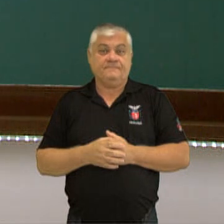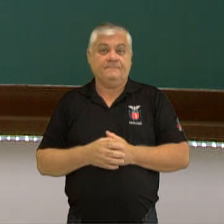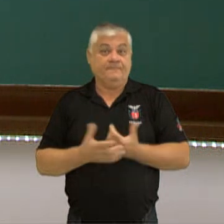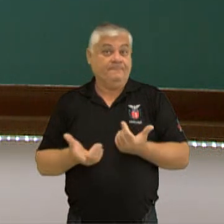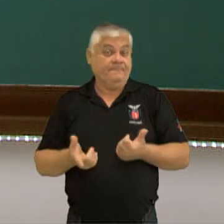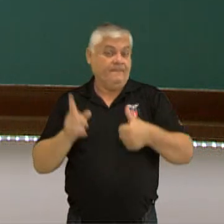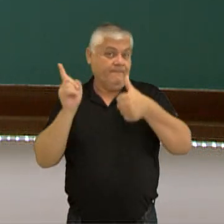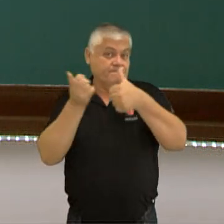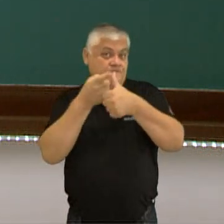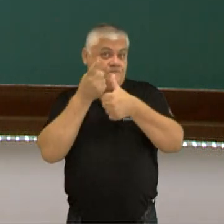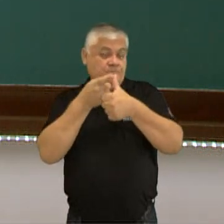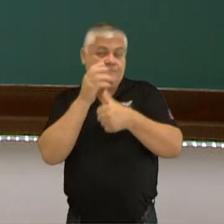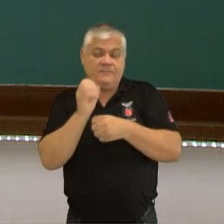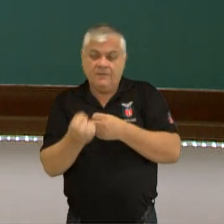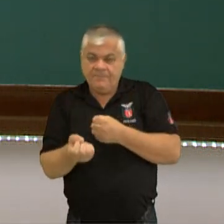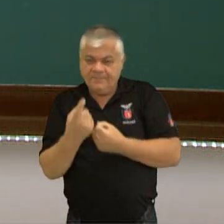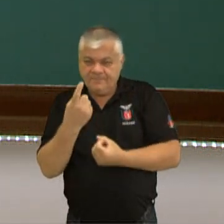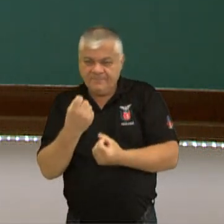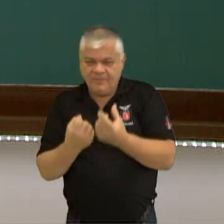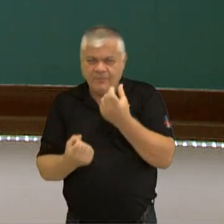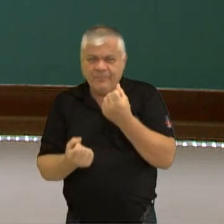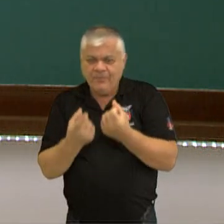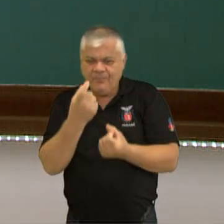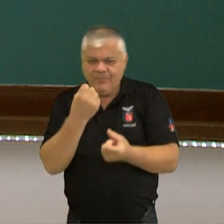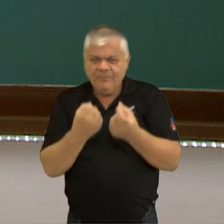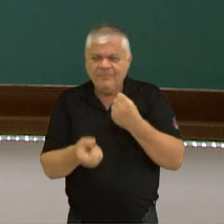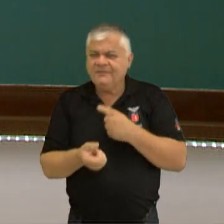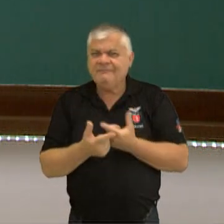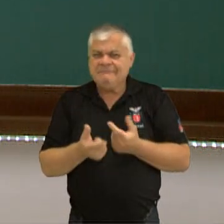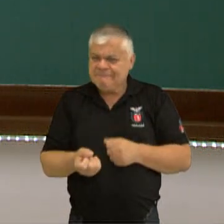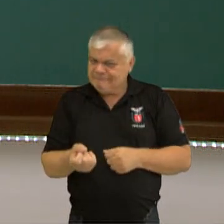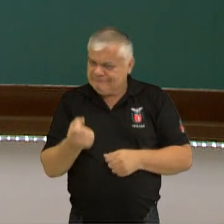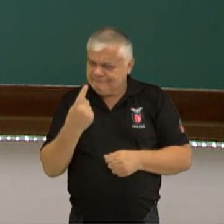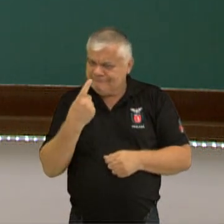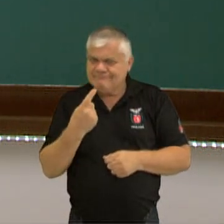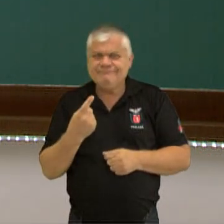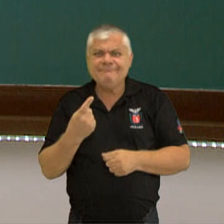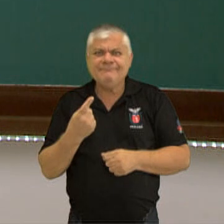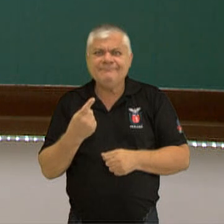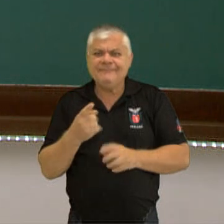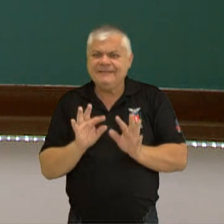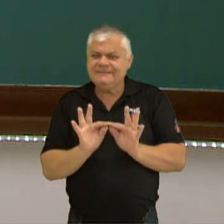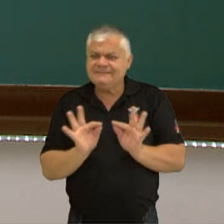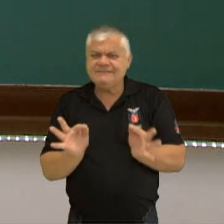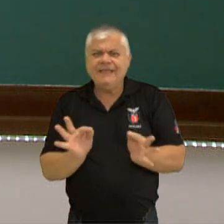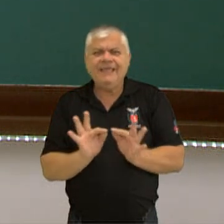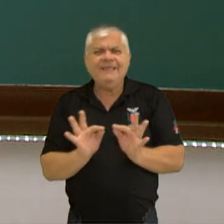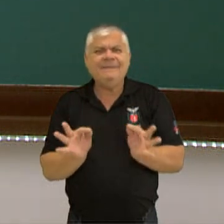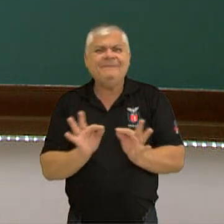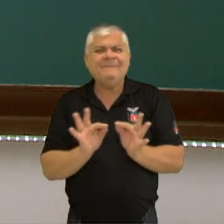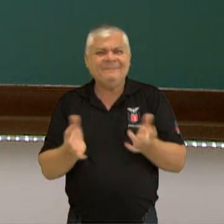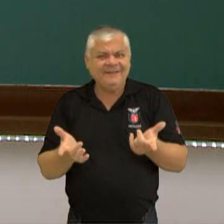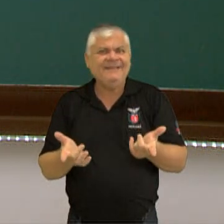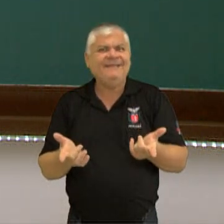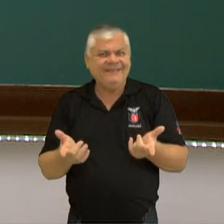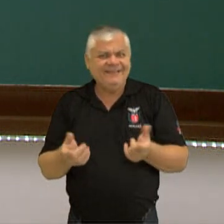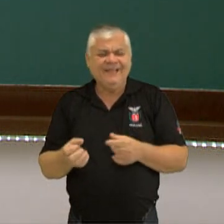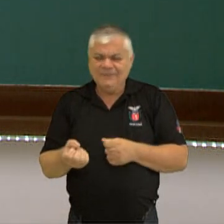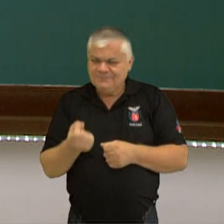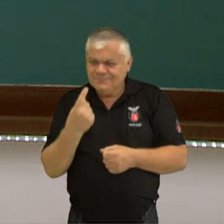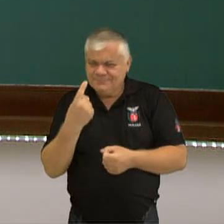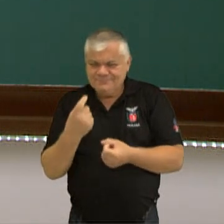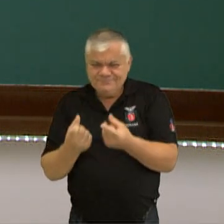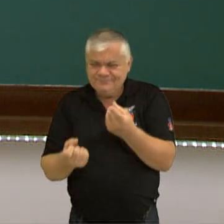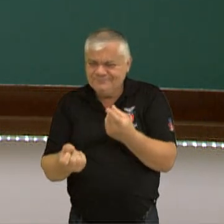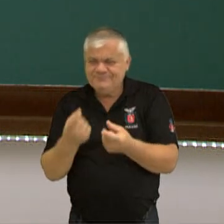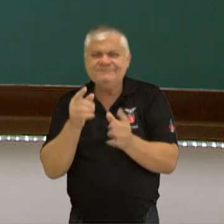momento, então, surgiram seres muito primitivos, muito simples, se comparado com os